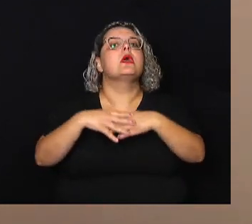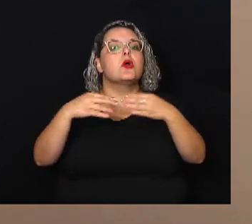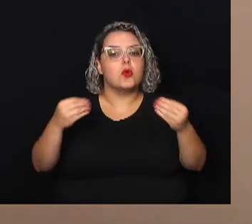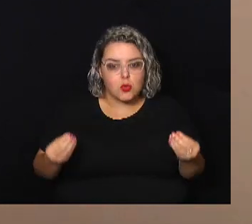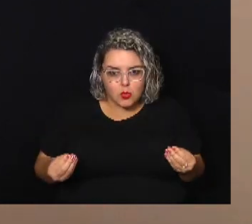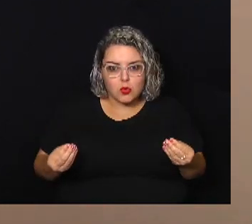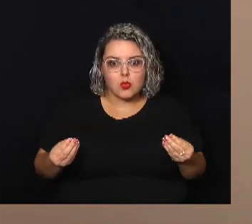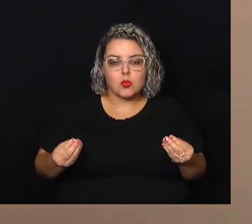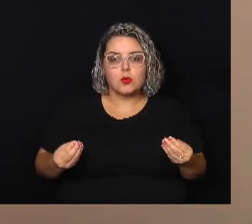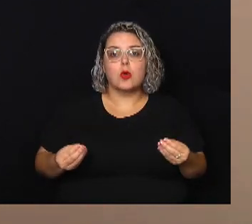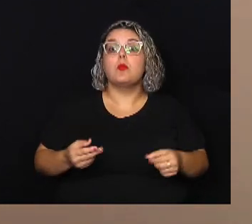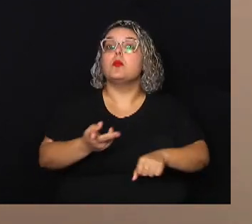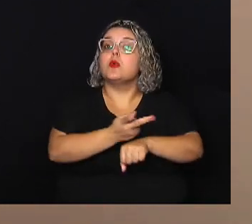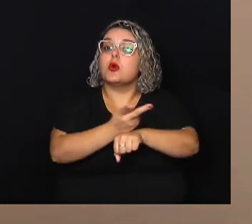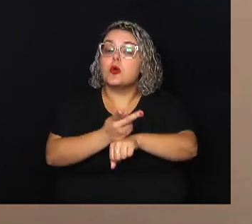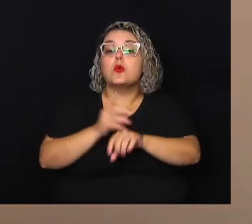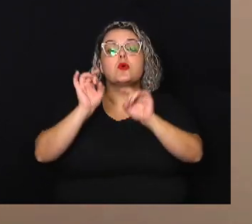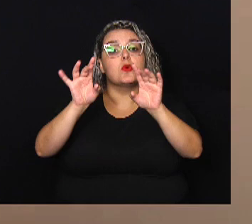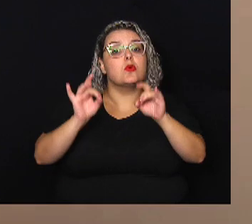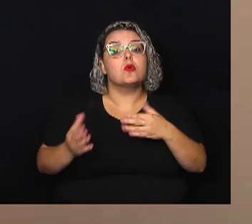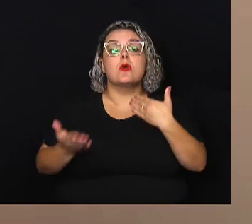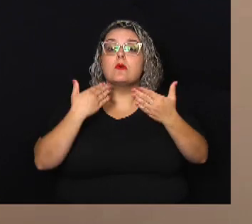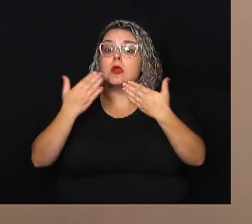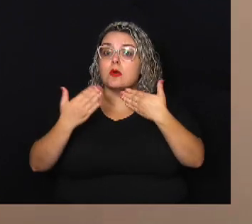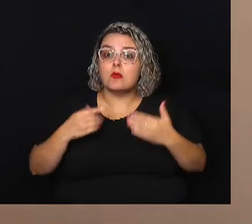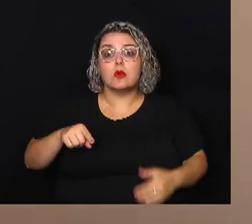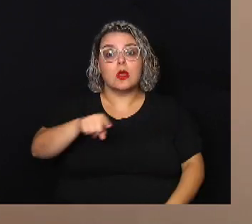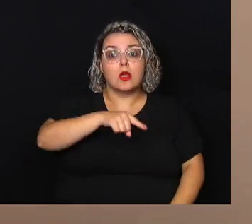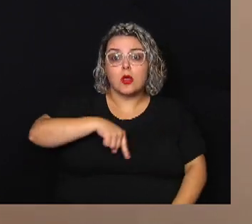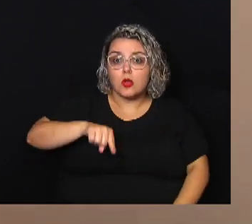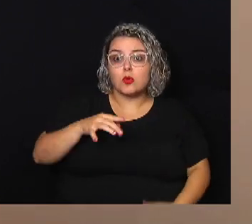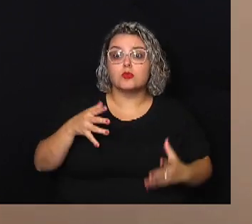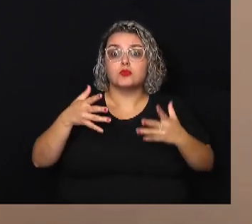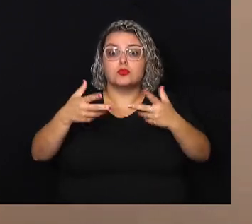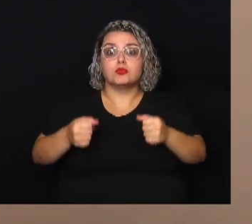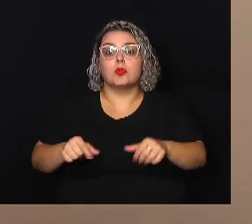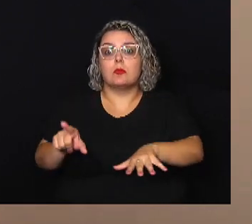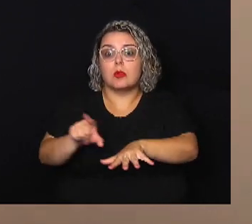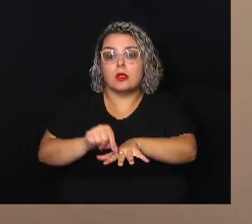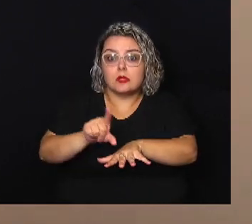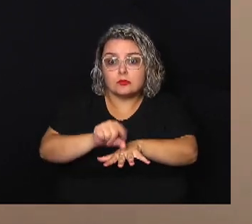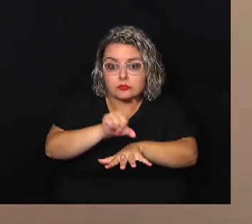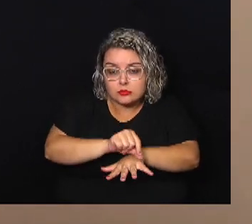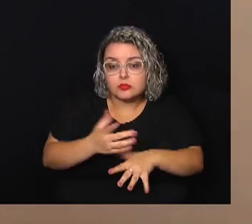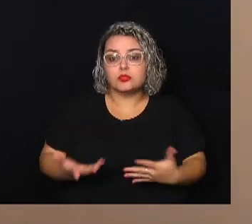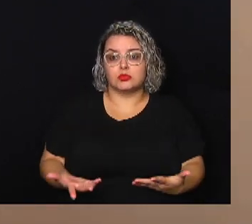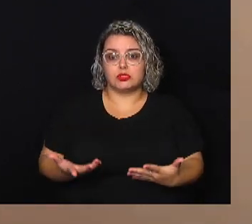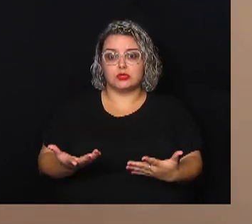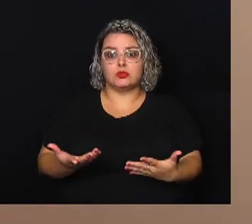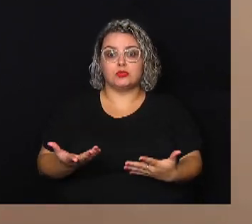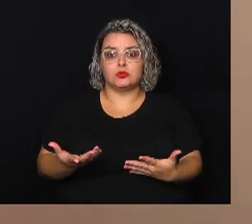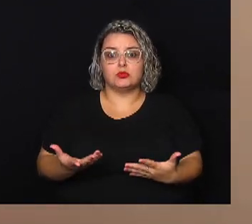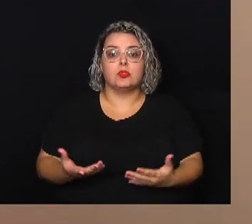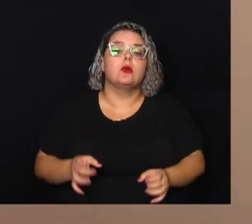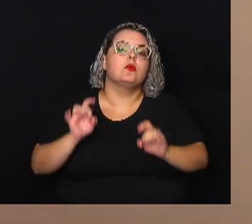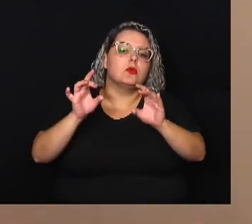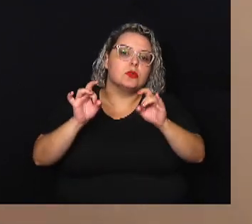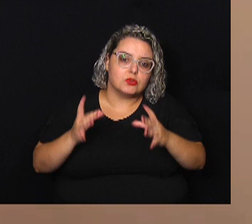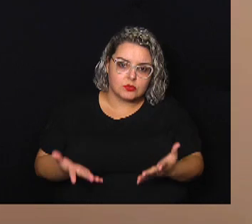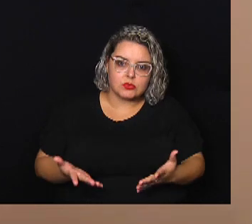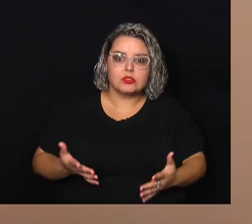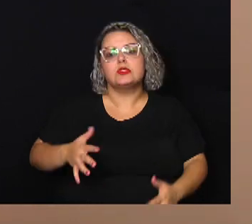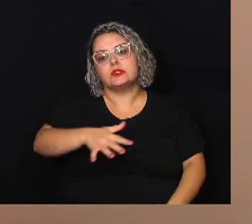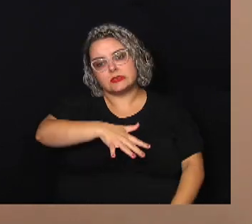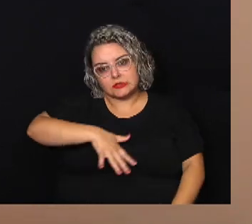Procure um especialista, ele vai conversar com vocês sobre todas as opções de tratamento e nós, especialistas na área,